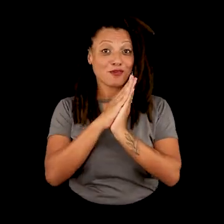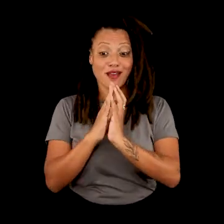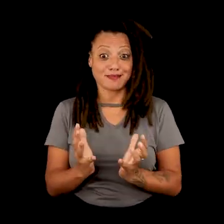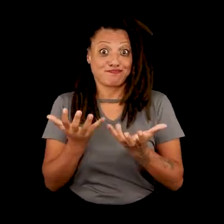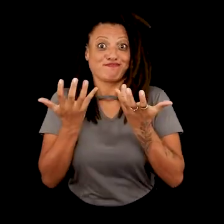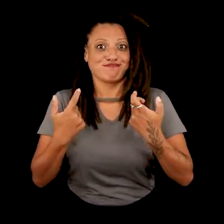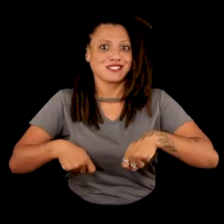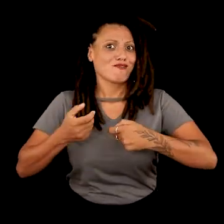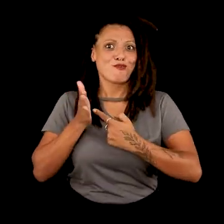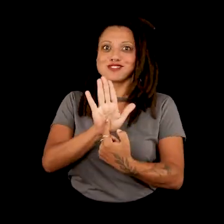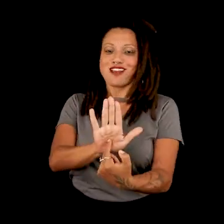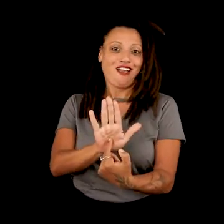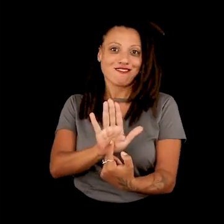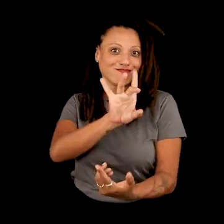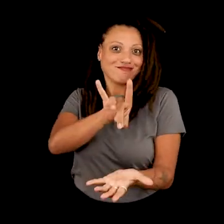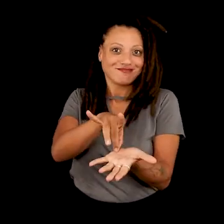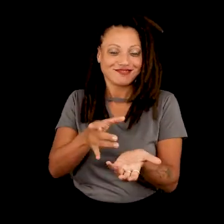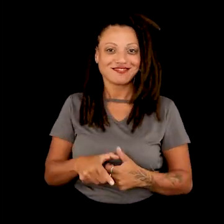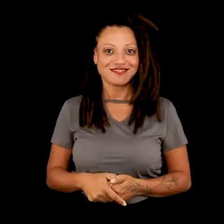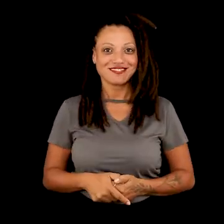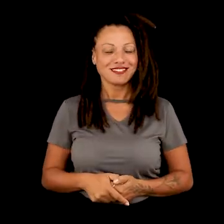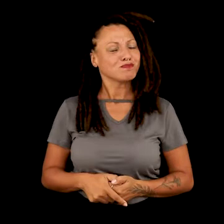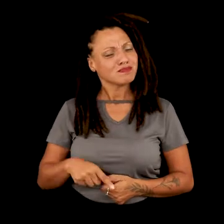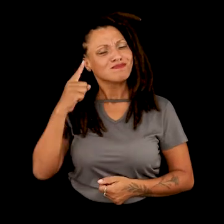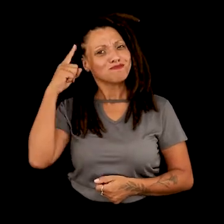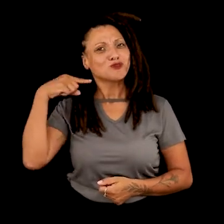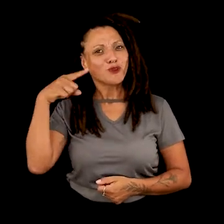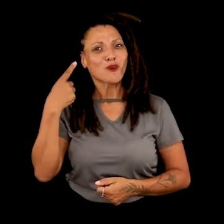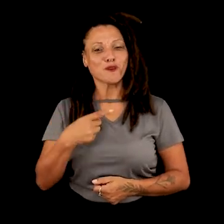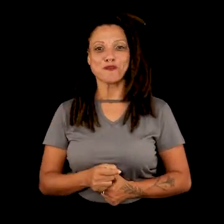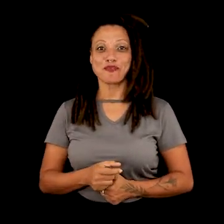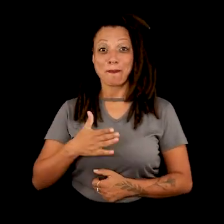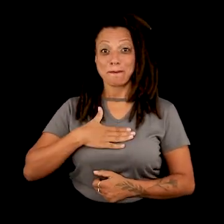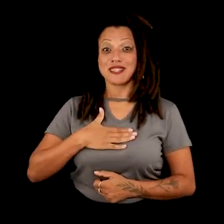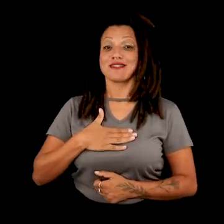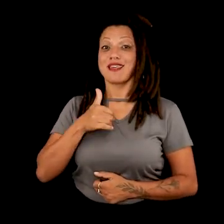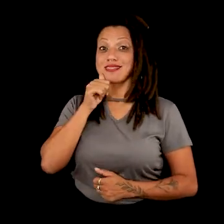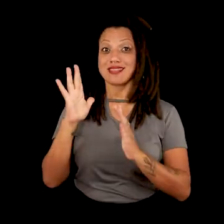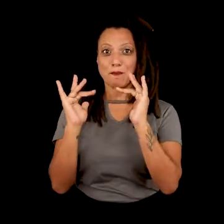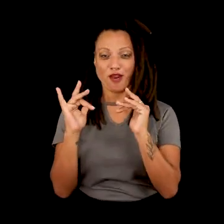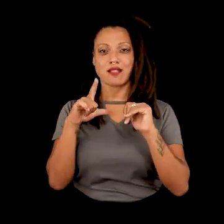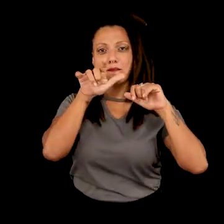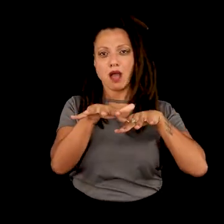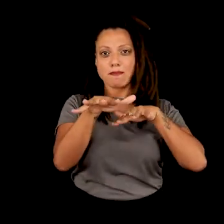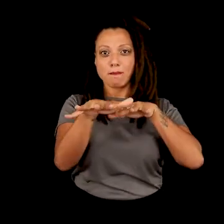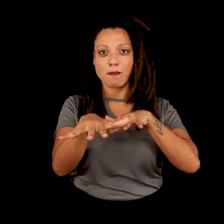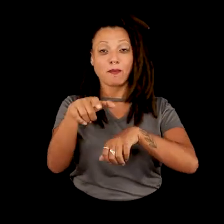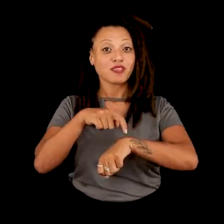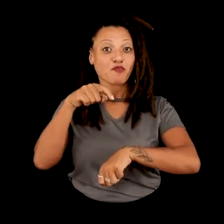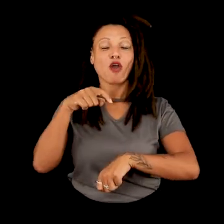dela. Pô, eu sei que foi muito, muito pirante, assim. A minha namorada, uma hora, chegou assim,